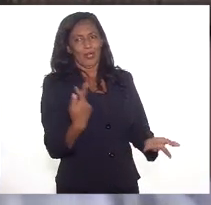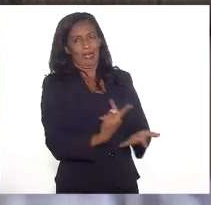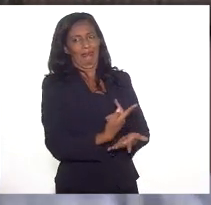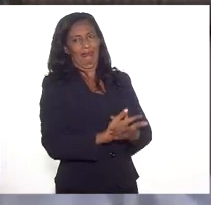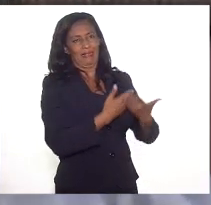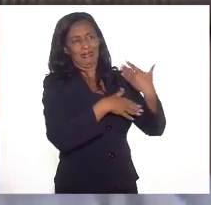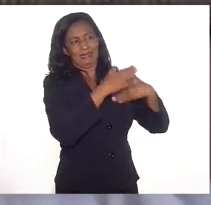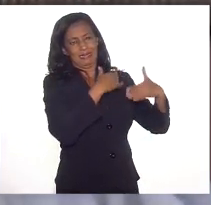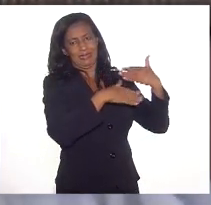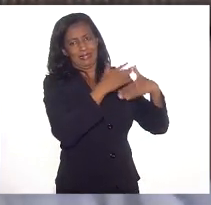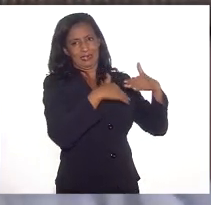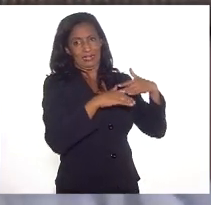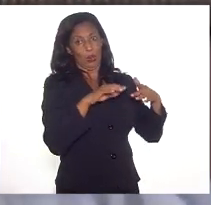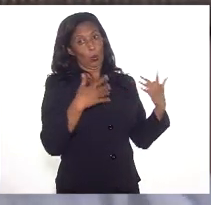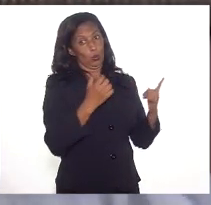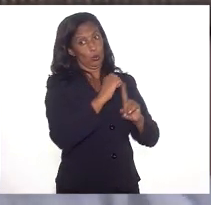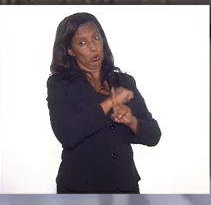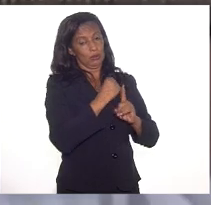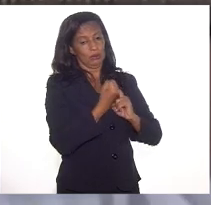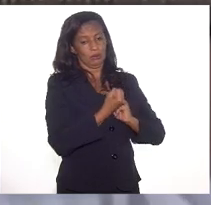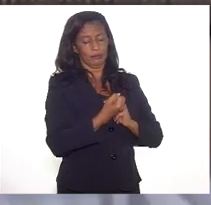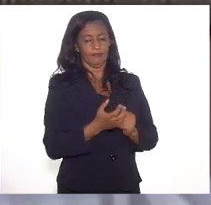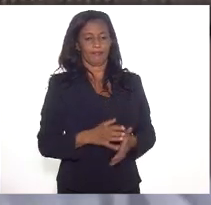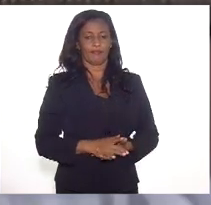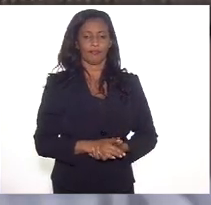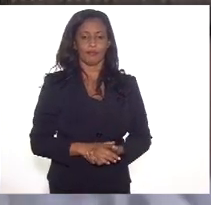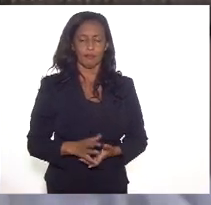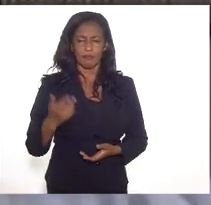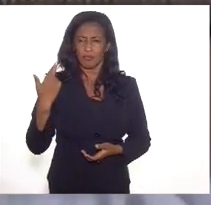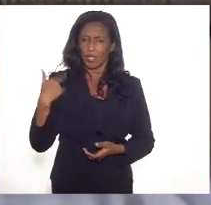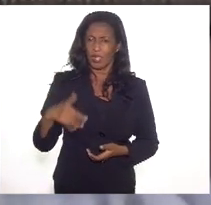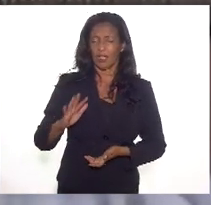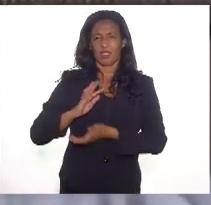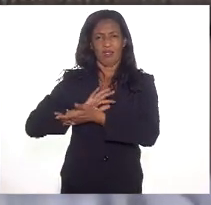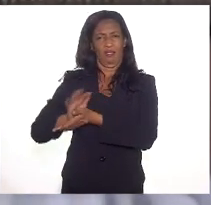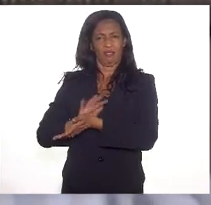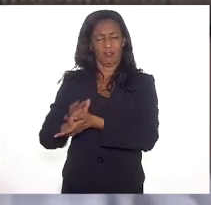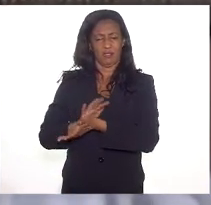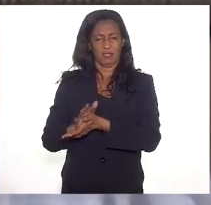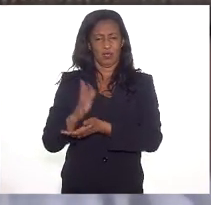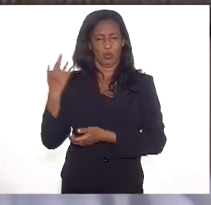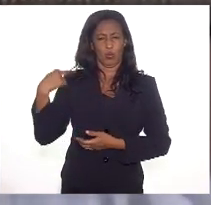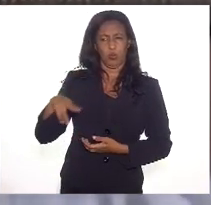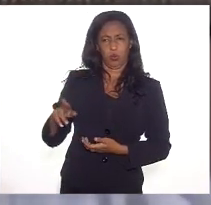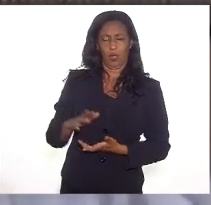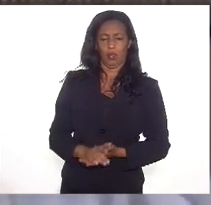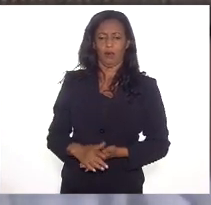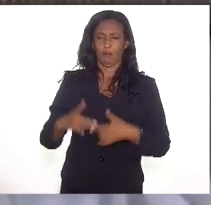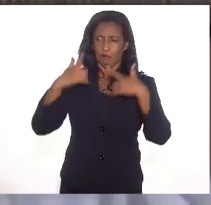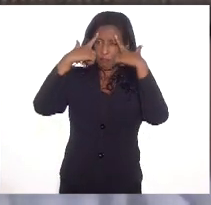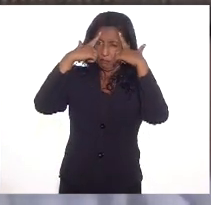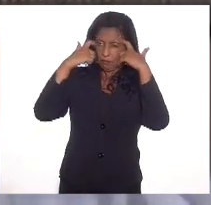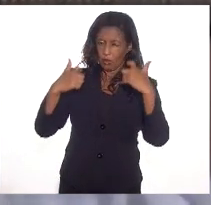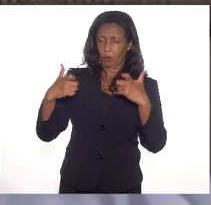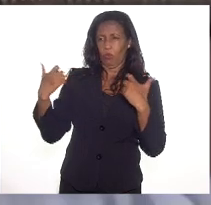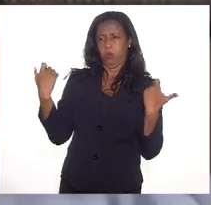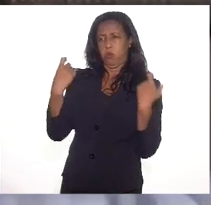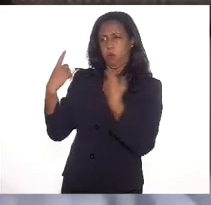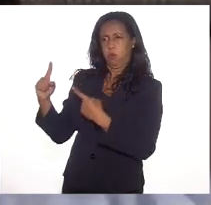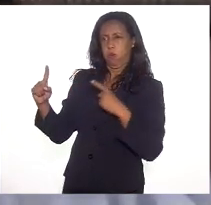nós produzimos enquanto sociedade. E a intolerância religiosa, o racismo religioso, a violação, principalmente, às